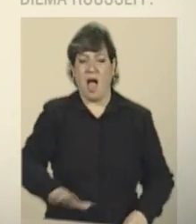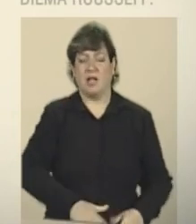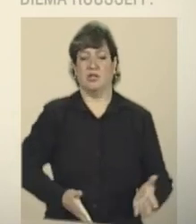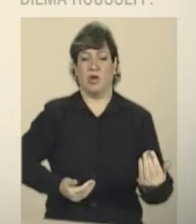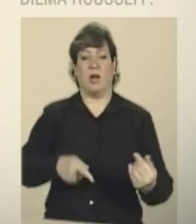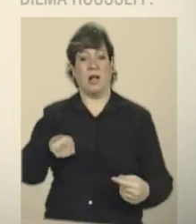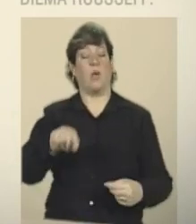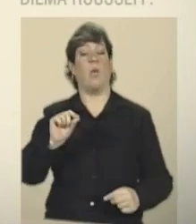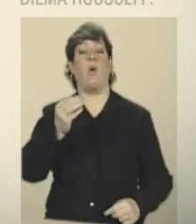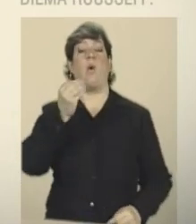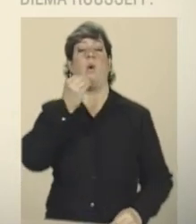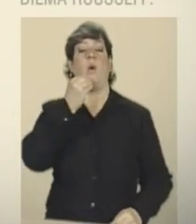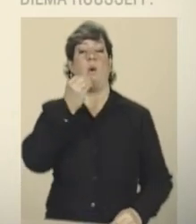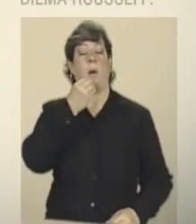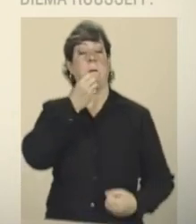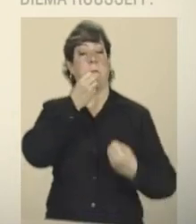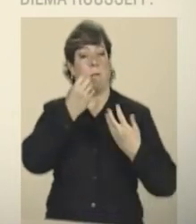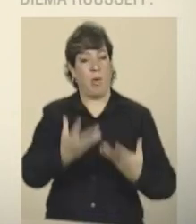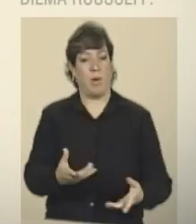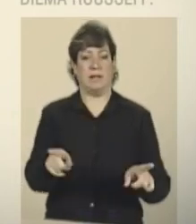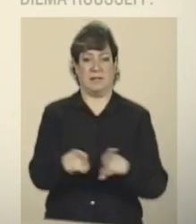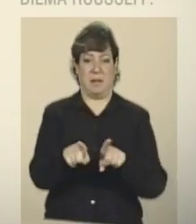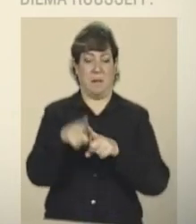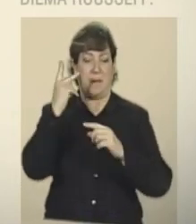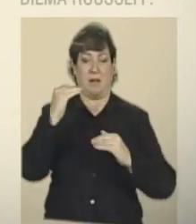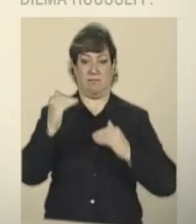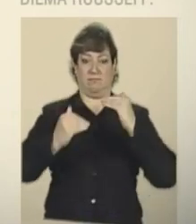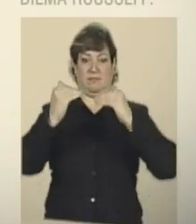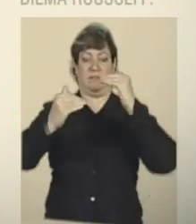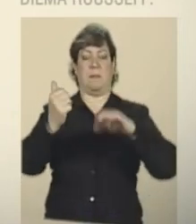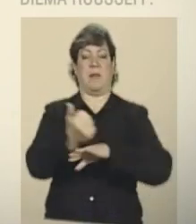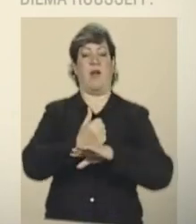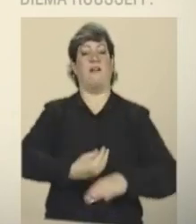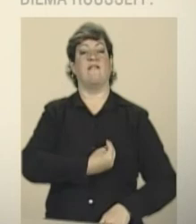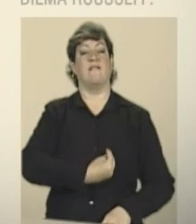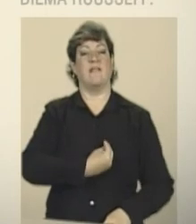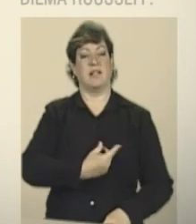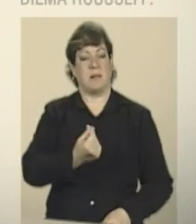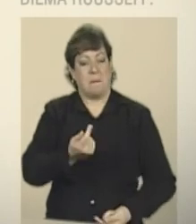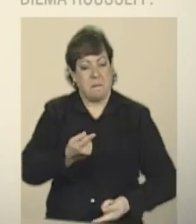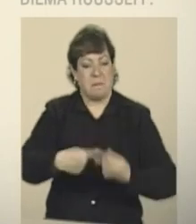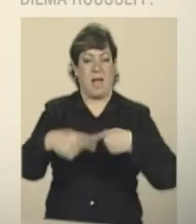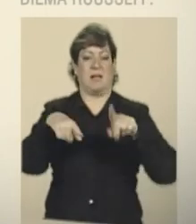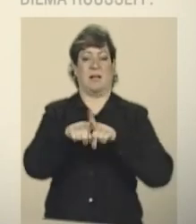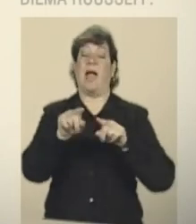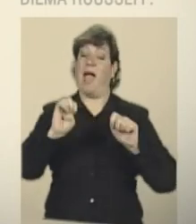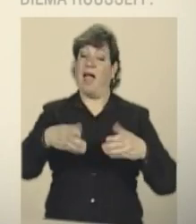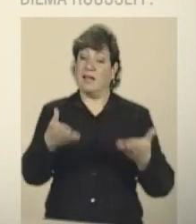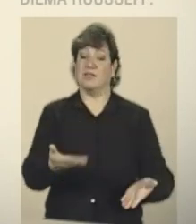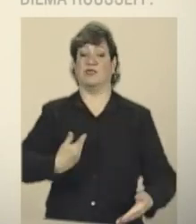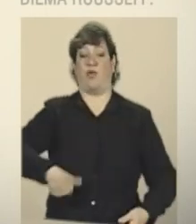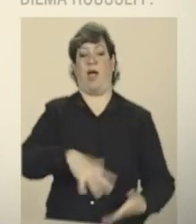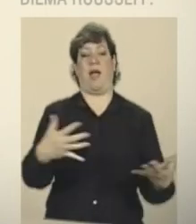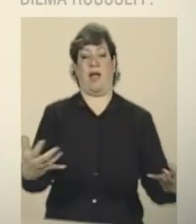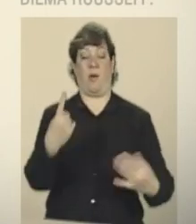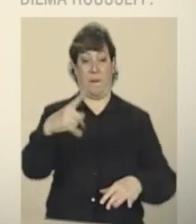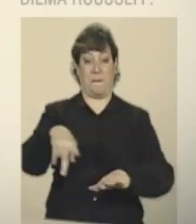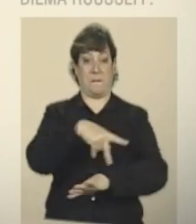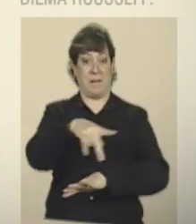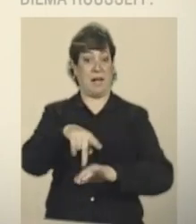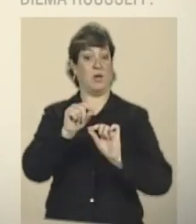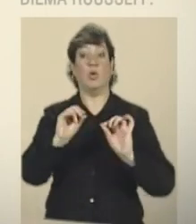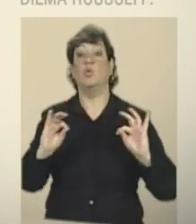uma oportunidade também para crescer e melhorar de vida é isso que nós queremos um país